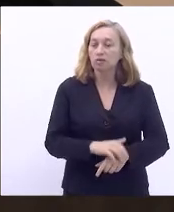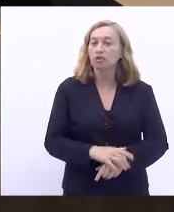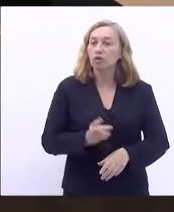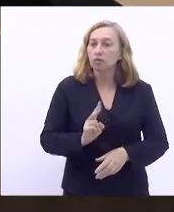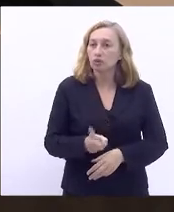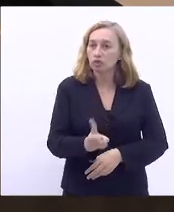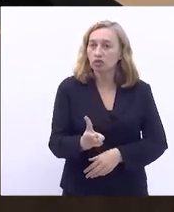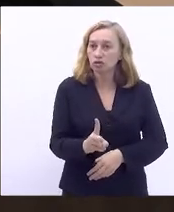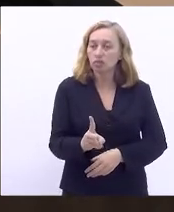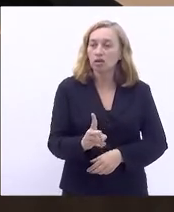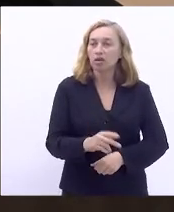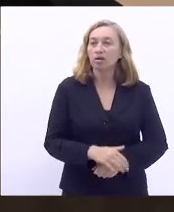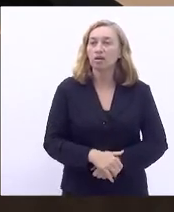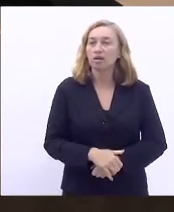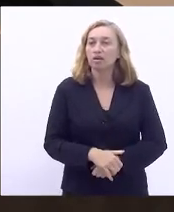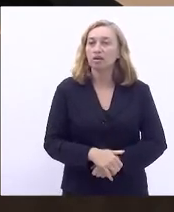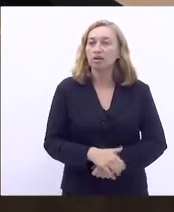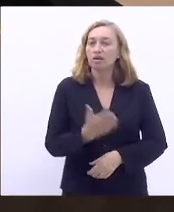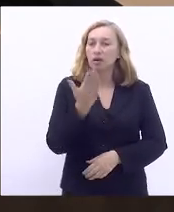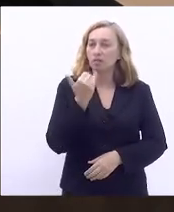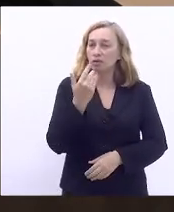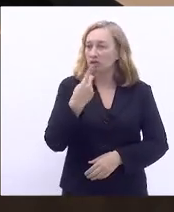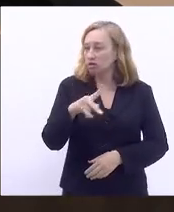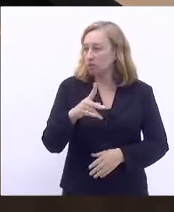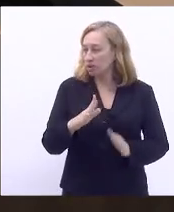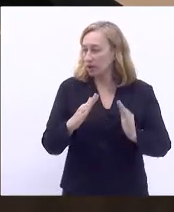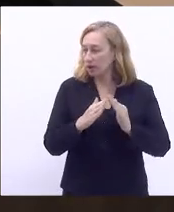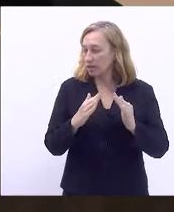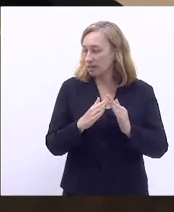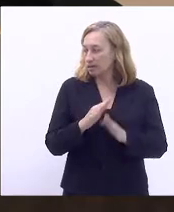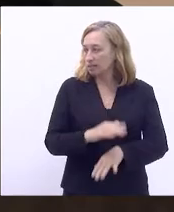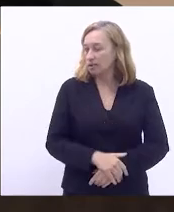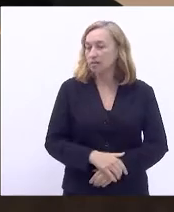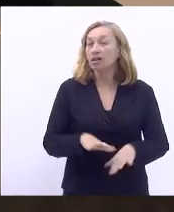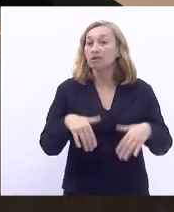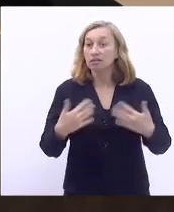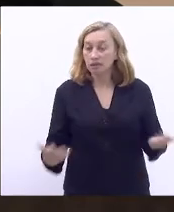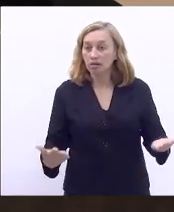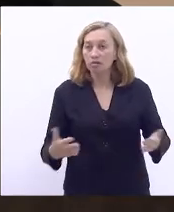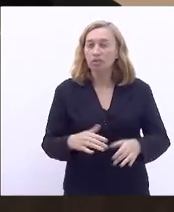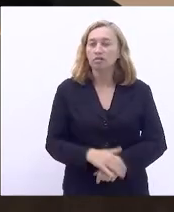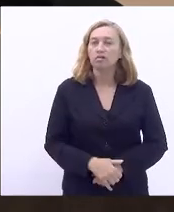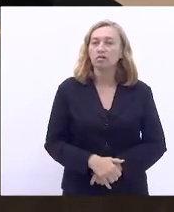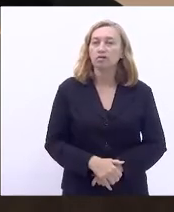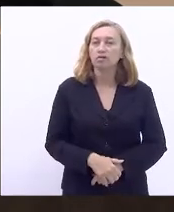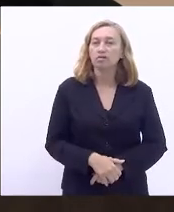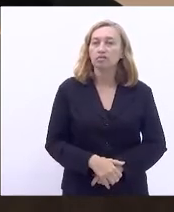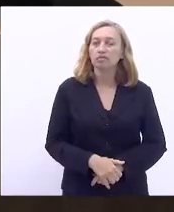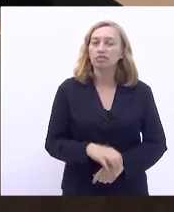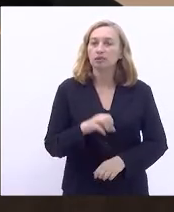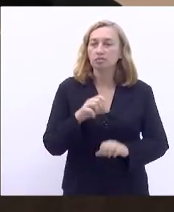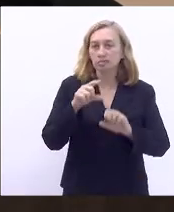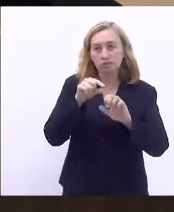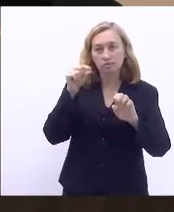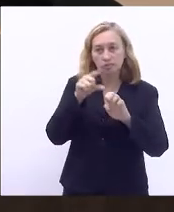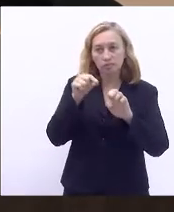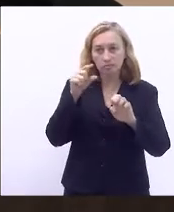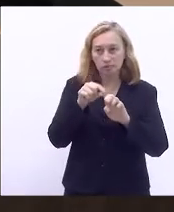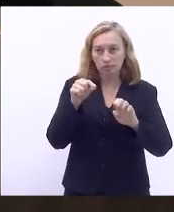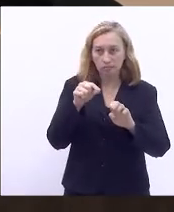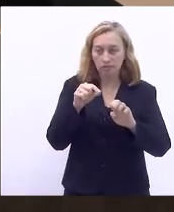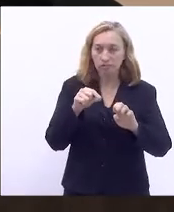continuar garantindo a comida na sua casa. Então, se esse foi um empreendimento que buscou